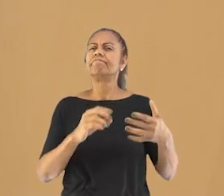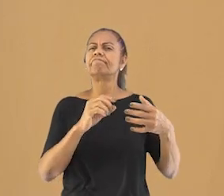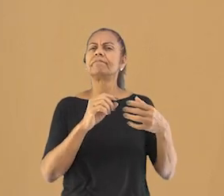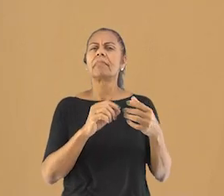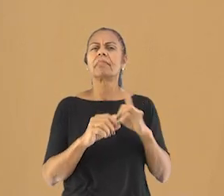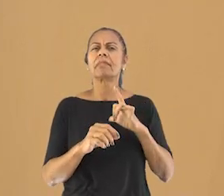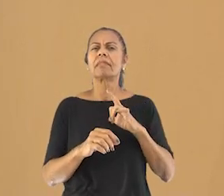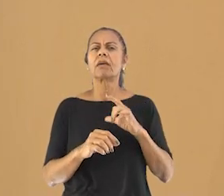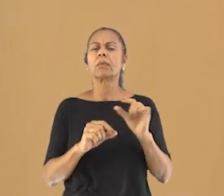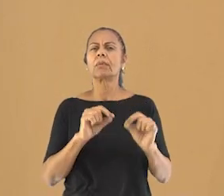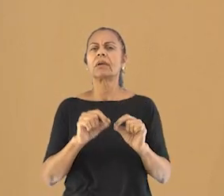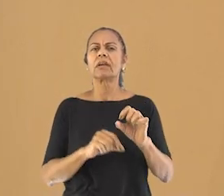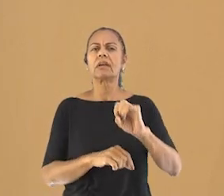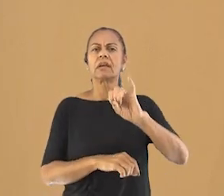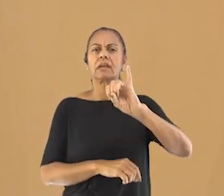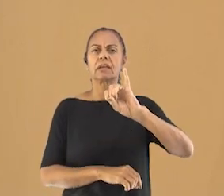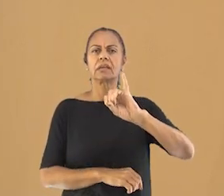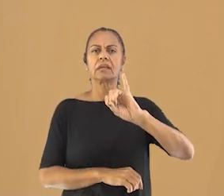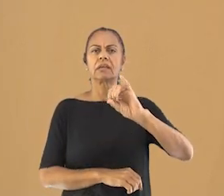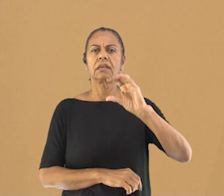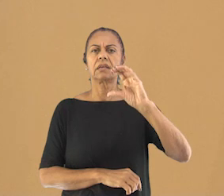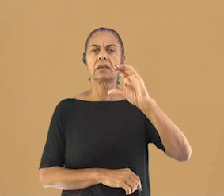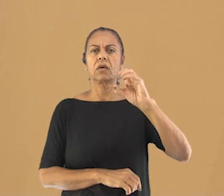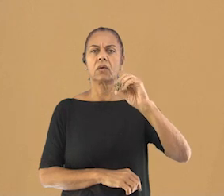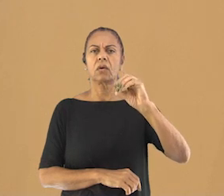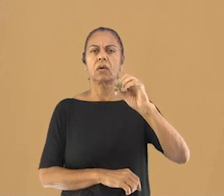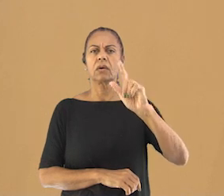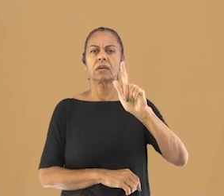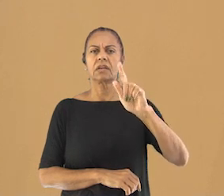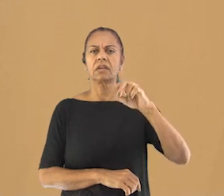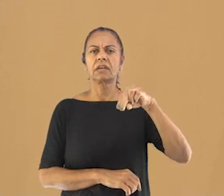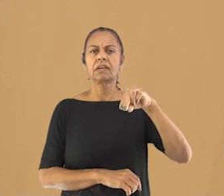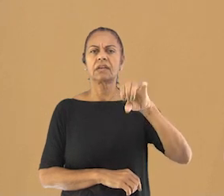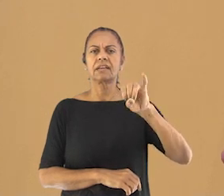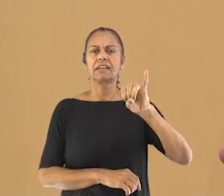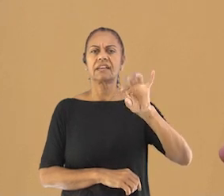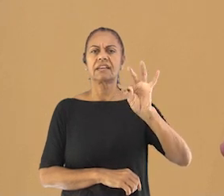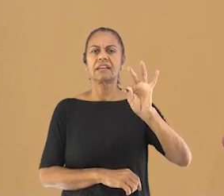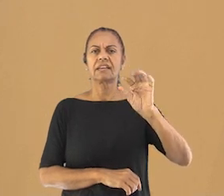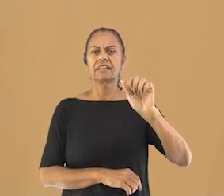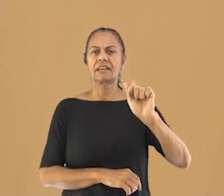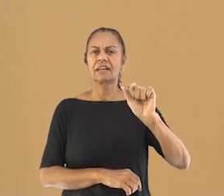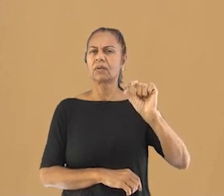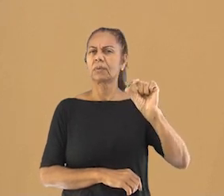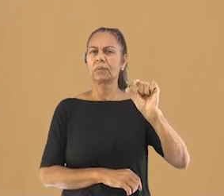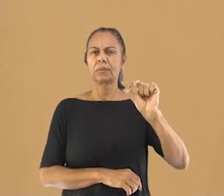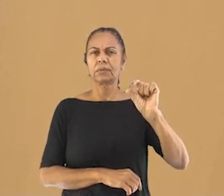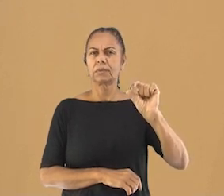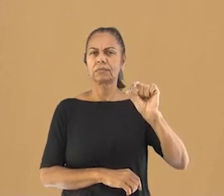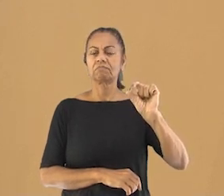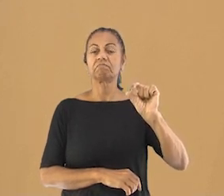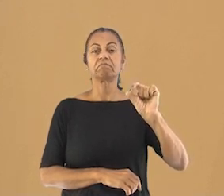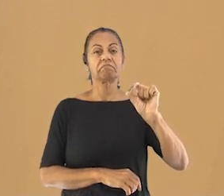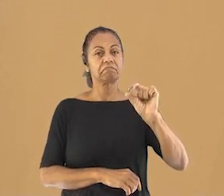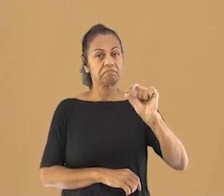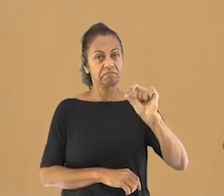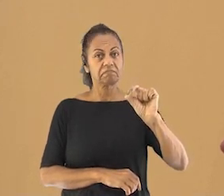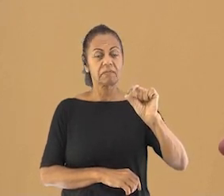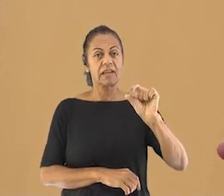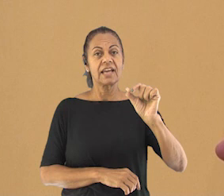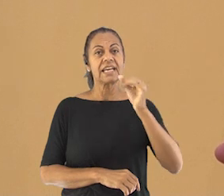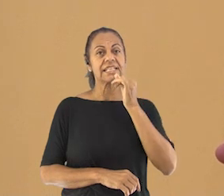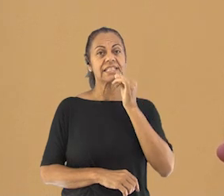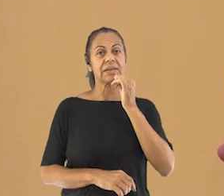de incógnita, o que significa termo a determinar. Como, por exemplo, a massa